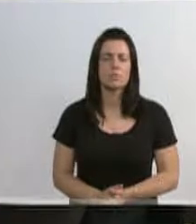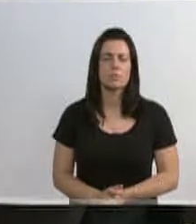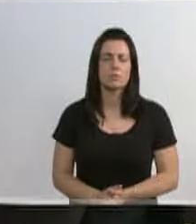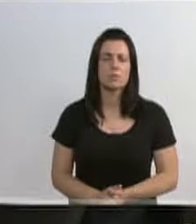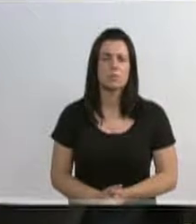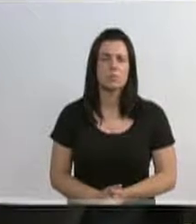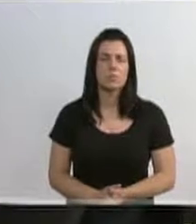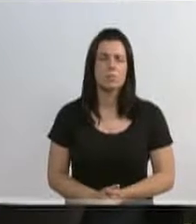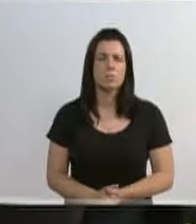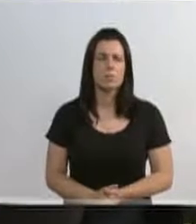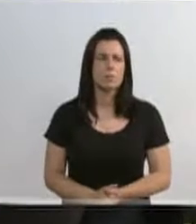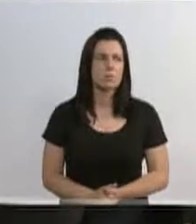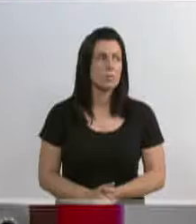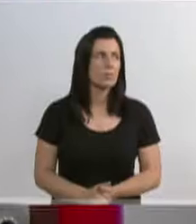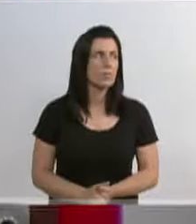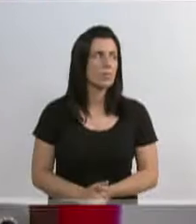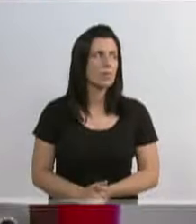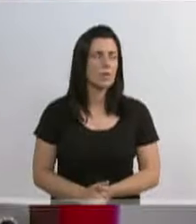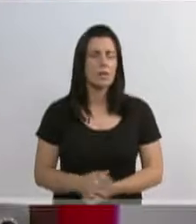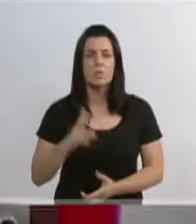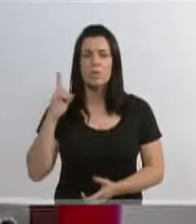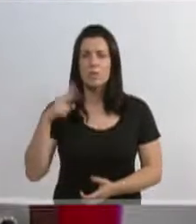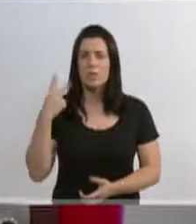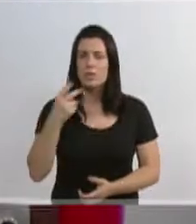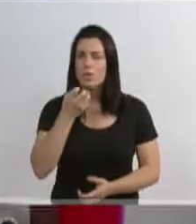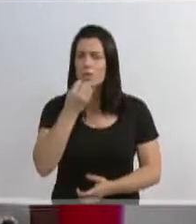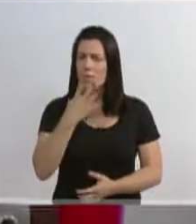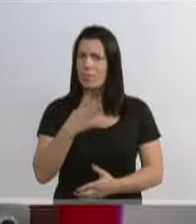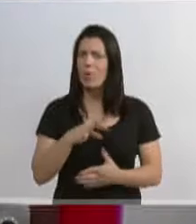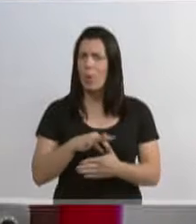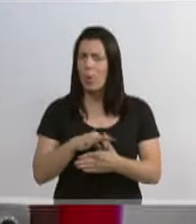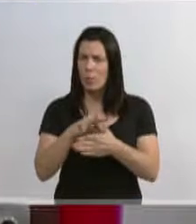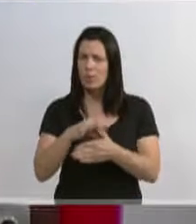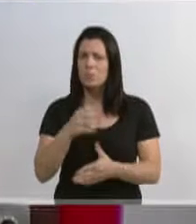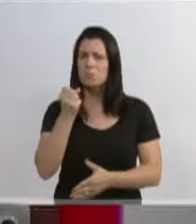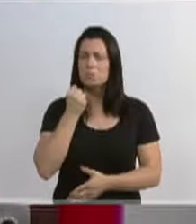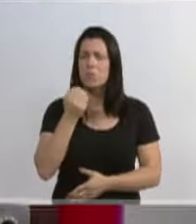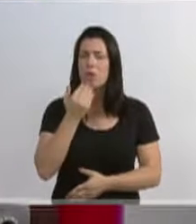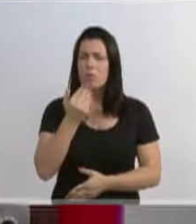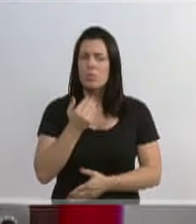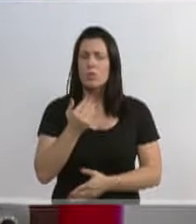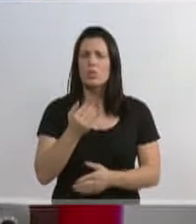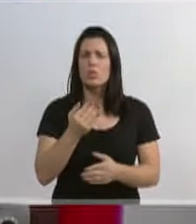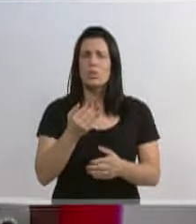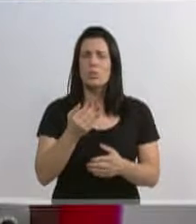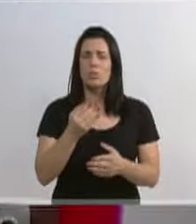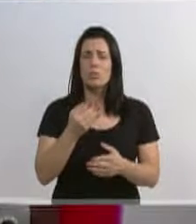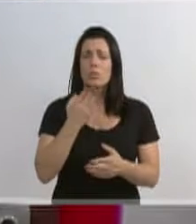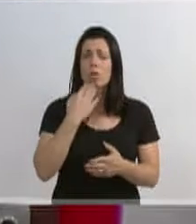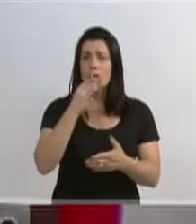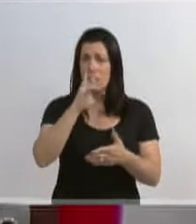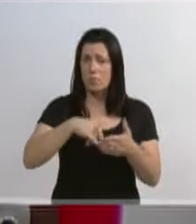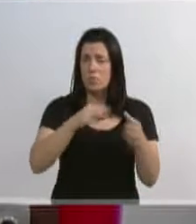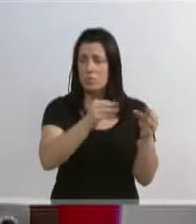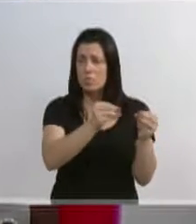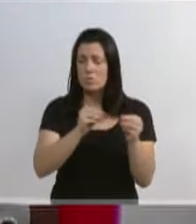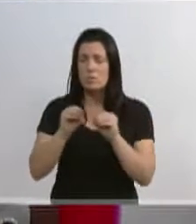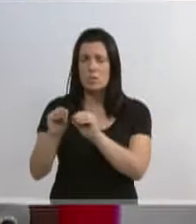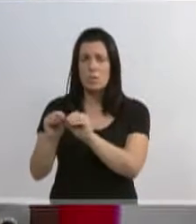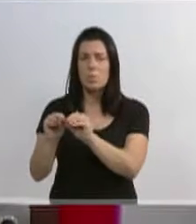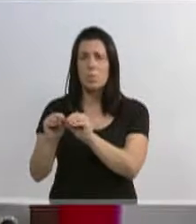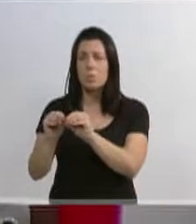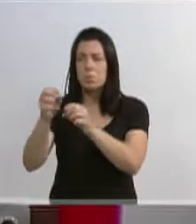Senhores vereadores, que bom que o líder do governo pediu a separação do meu requerimento para discussão e houve aqui os